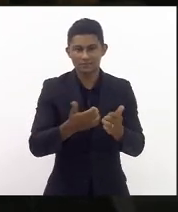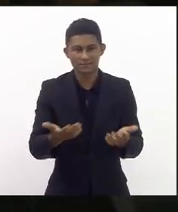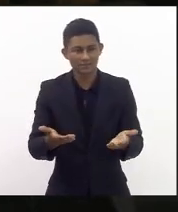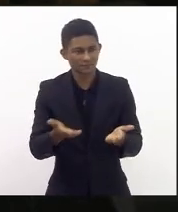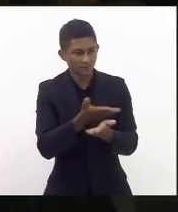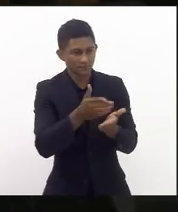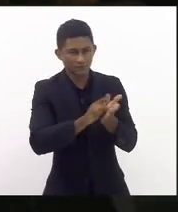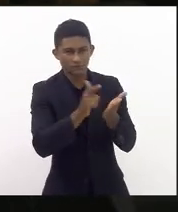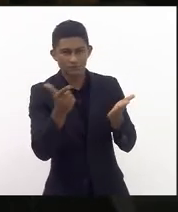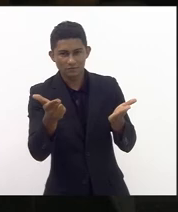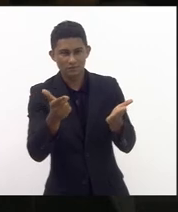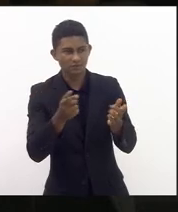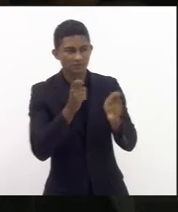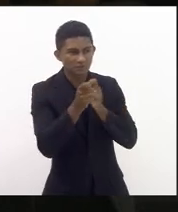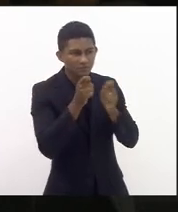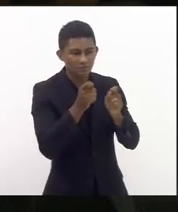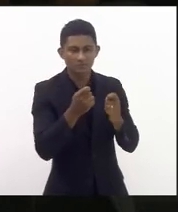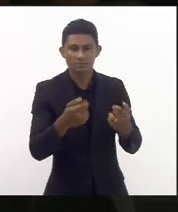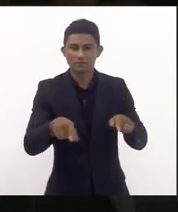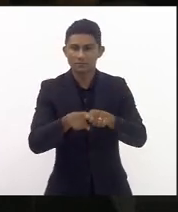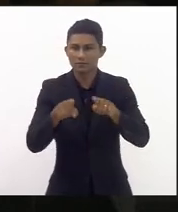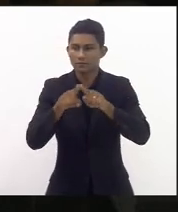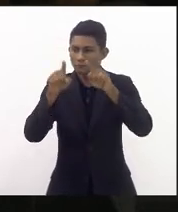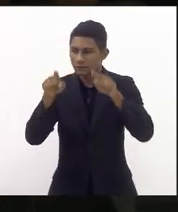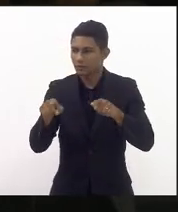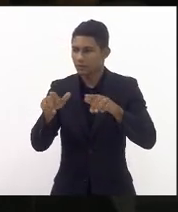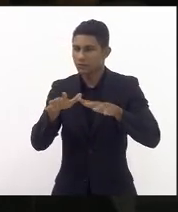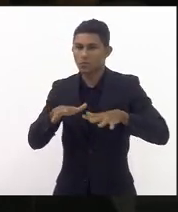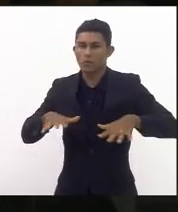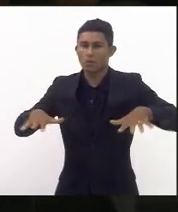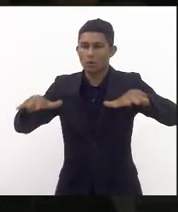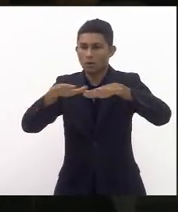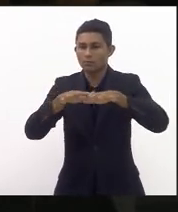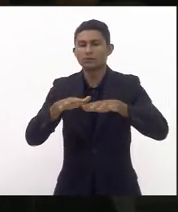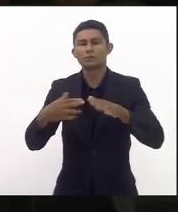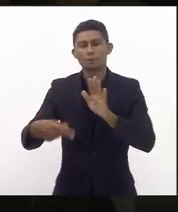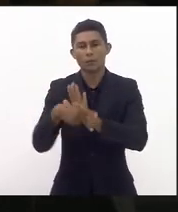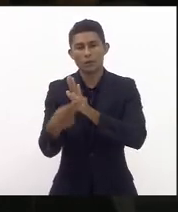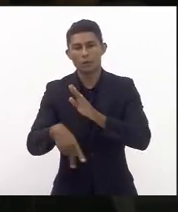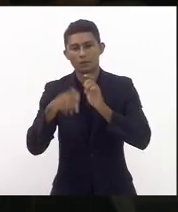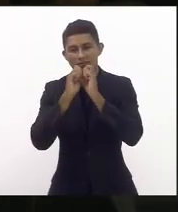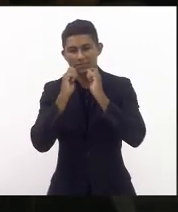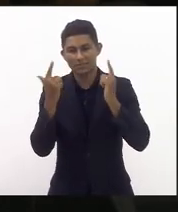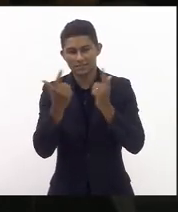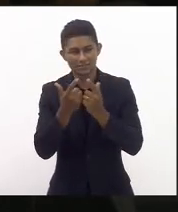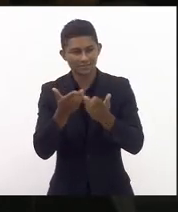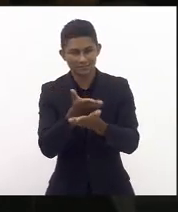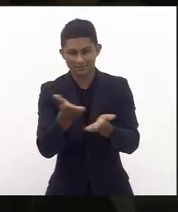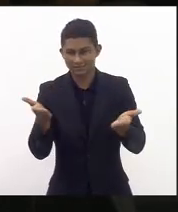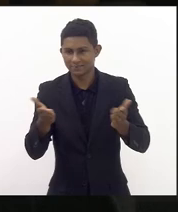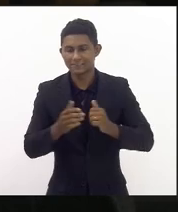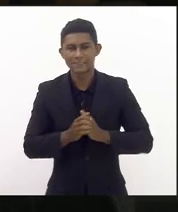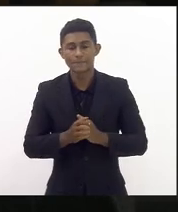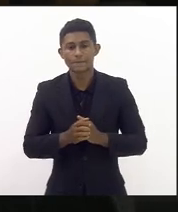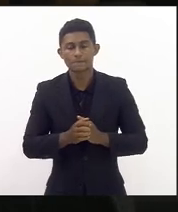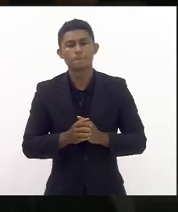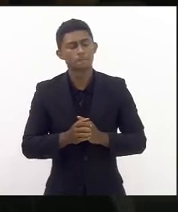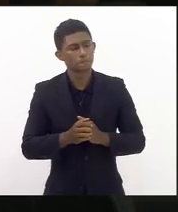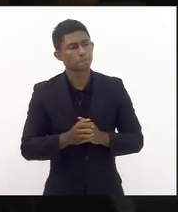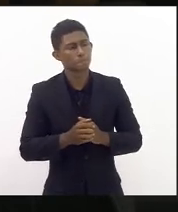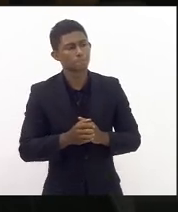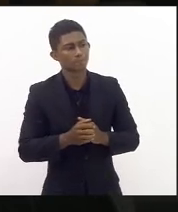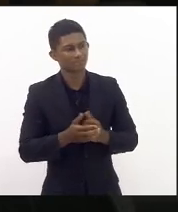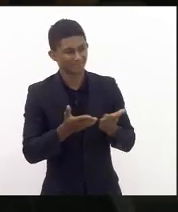imprensa e trabalhadores e trabalhadoras desta casa. Deputada Tia Ju,